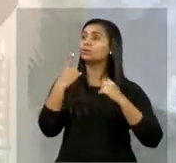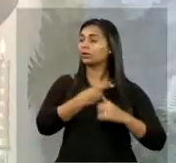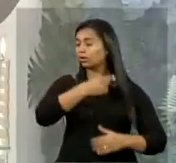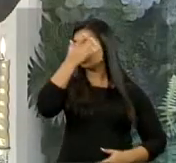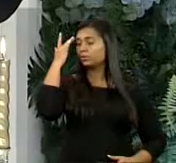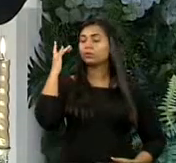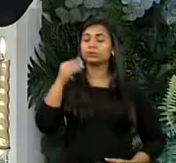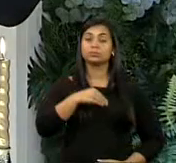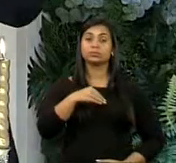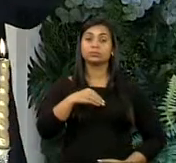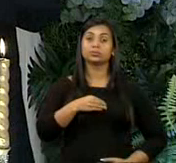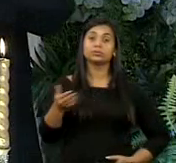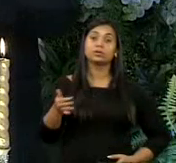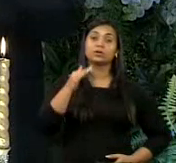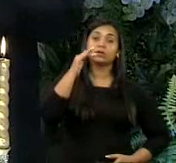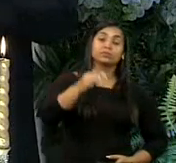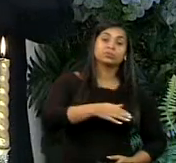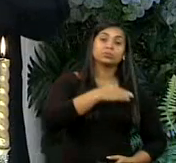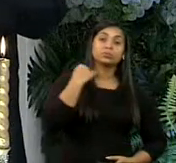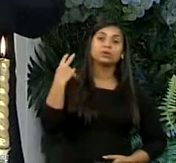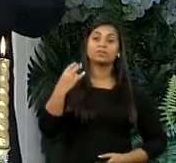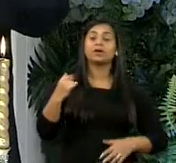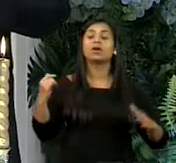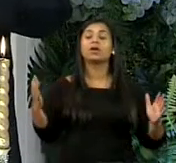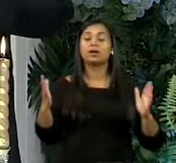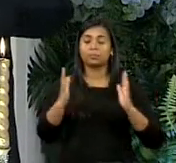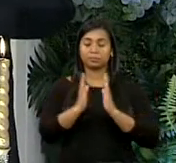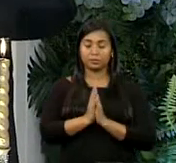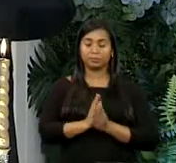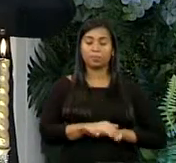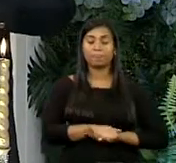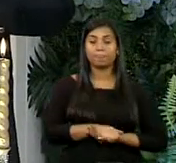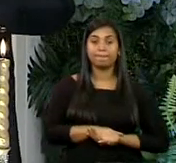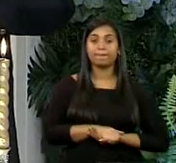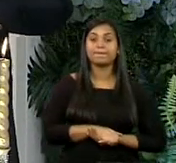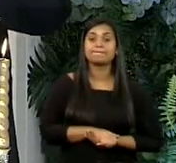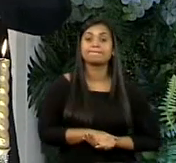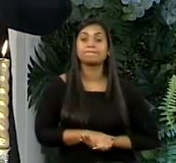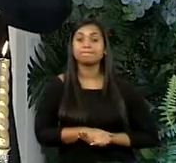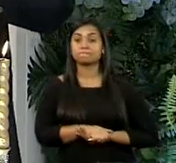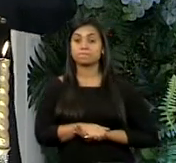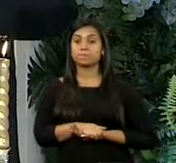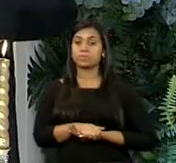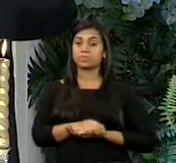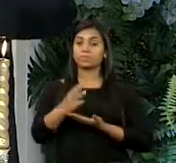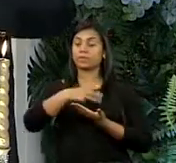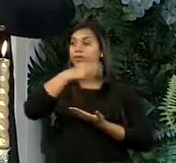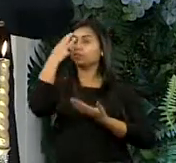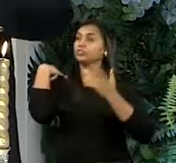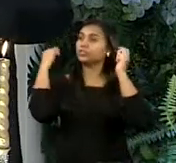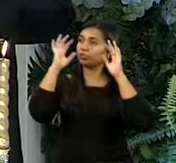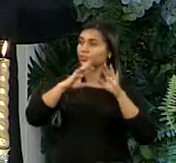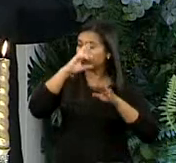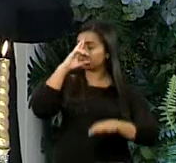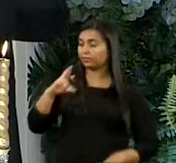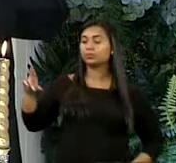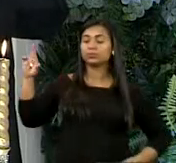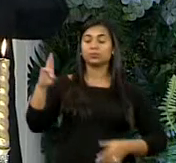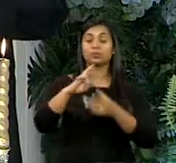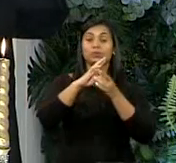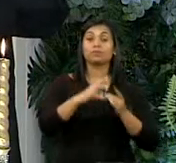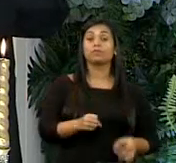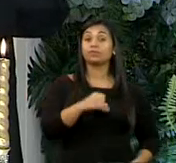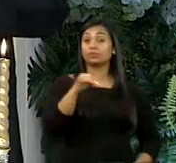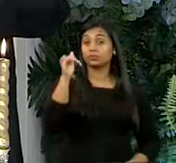Deus, rogai por nós, pecadores, agora e na hora de nossa morte. Amém. Ave Maria, cheia de graça,